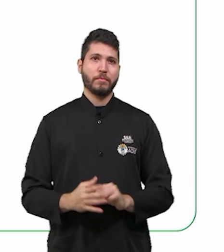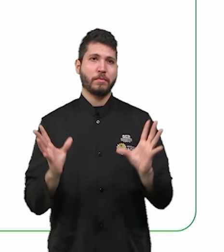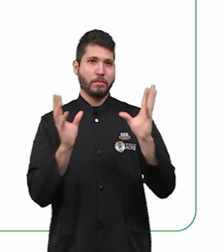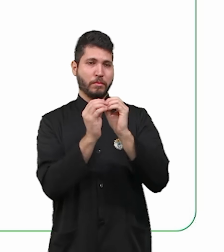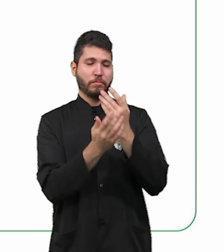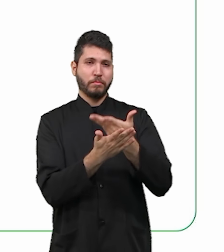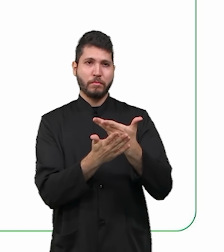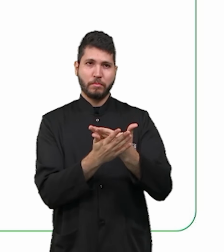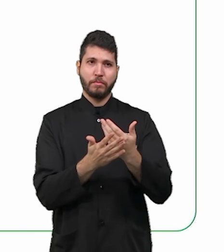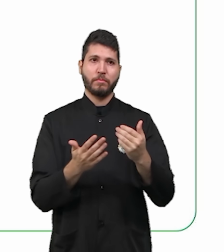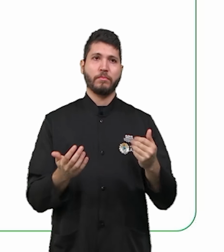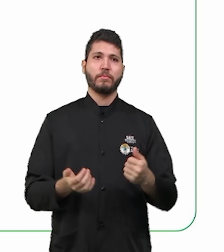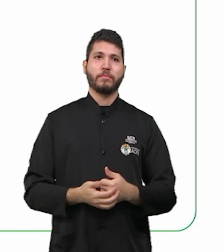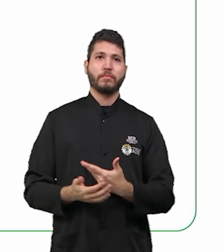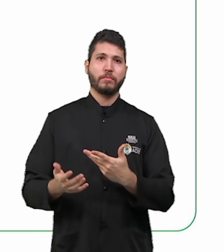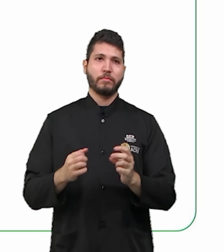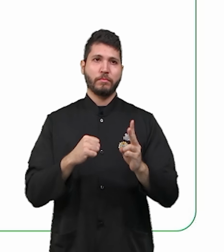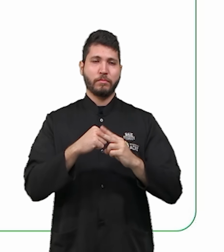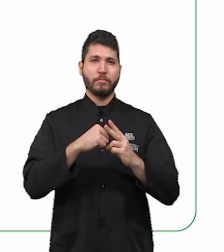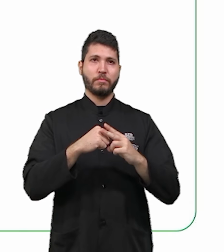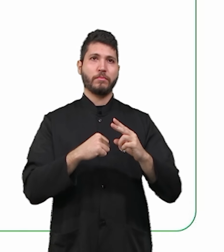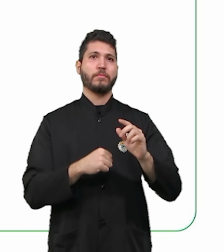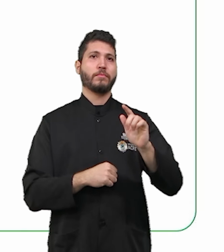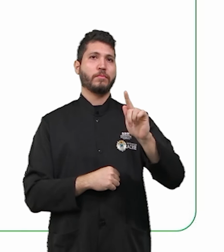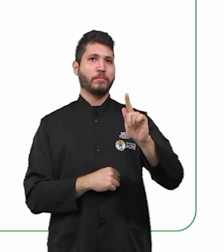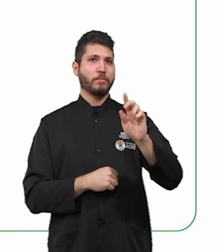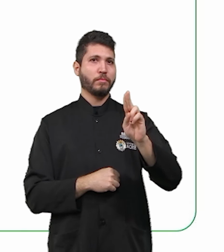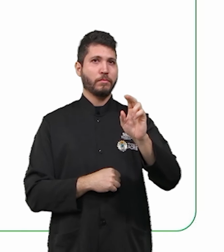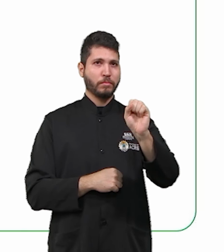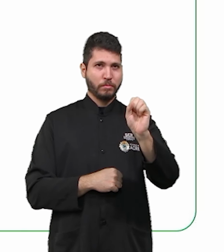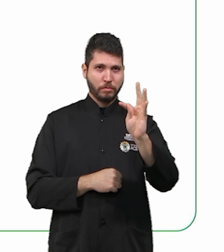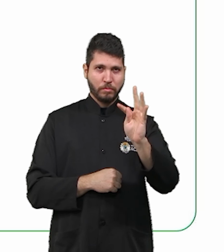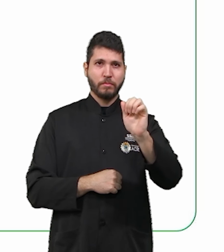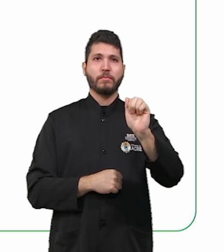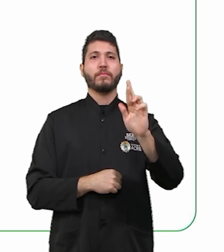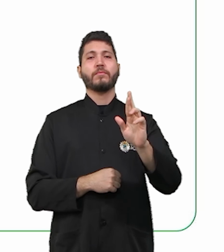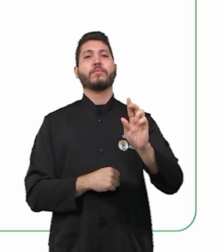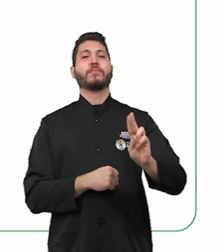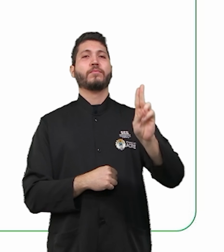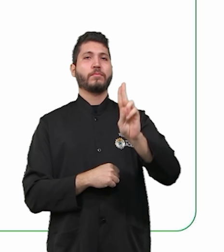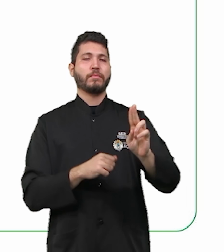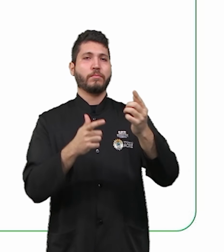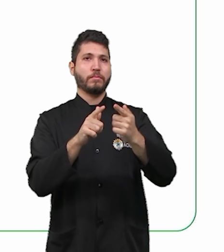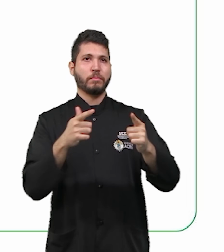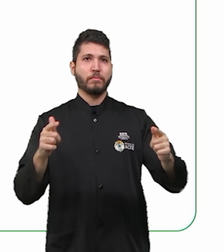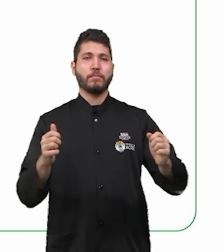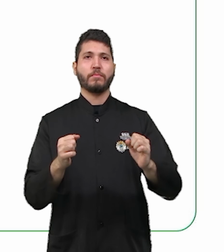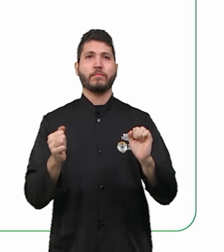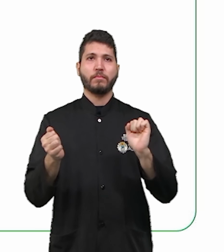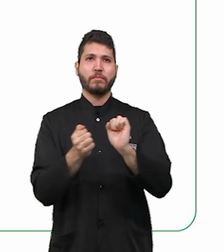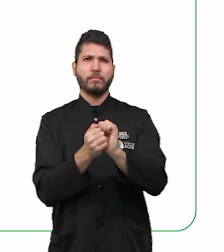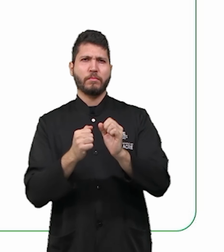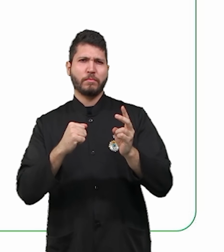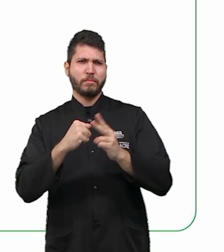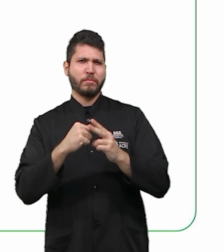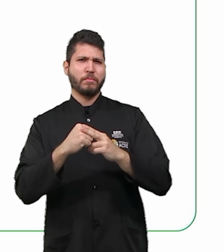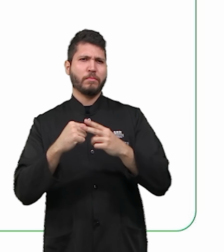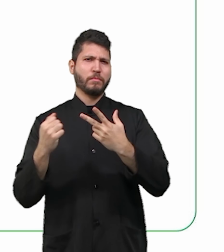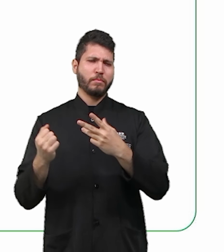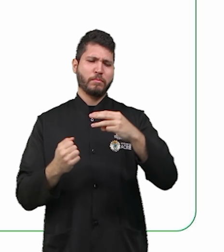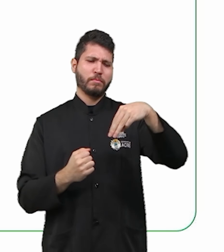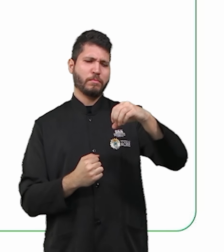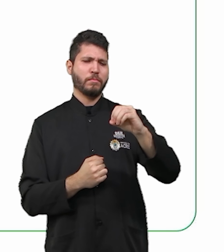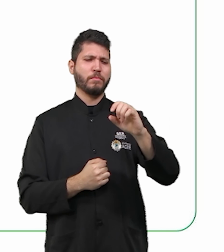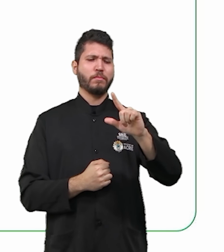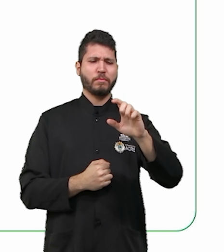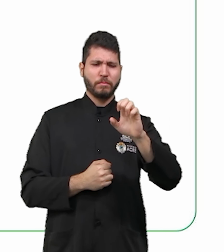Resumindo, a gente viu na aula de hoje o verbo gustar, como a gente conjuga junto com o verbo encantar, molestar.